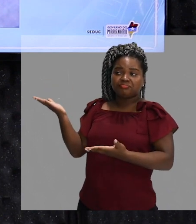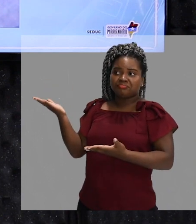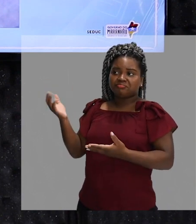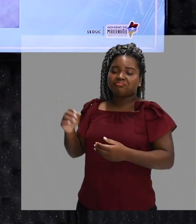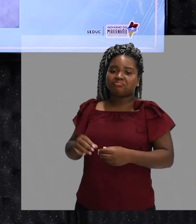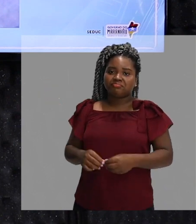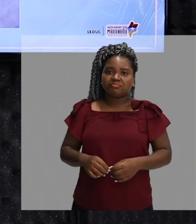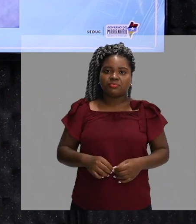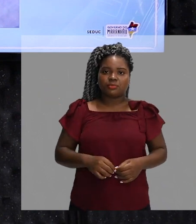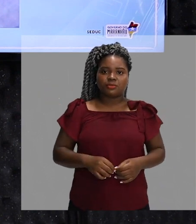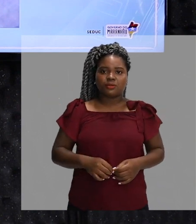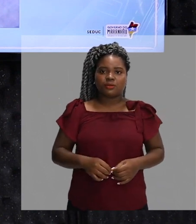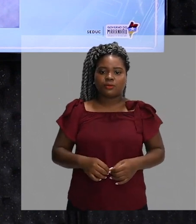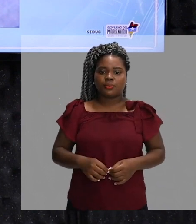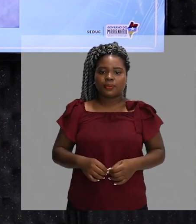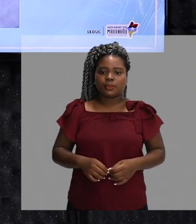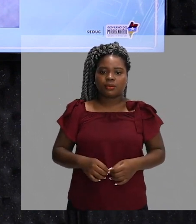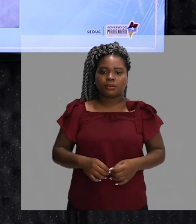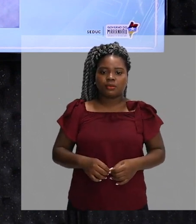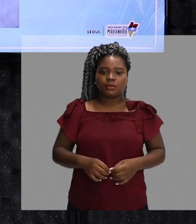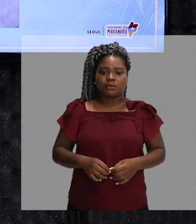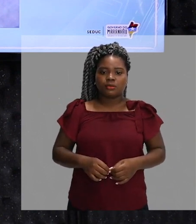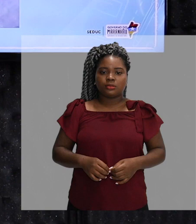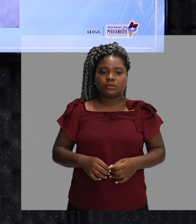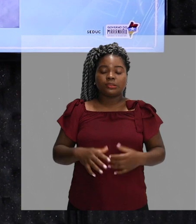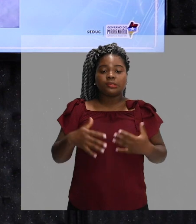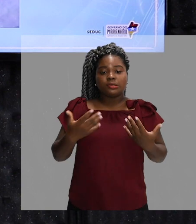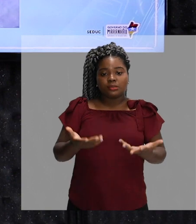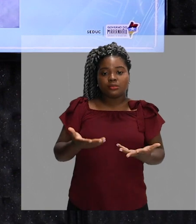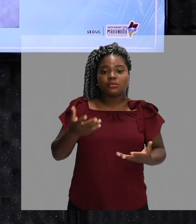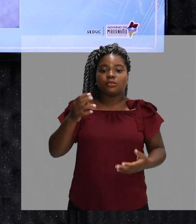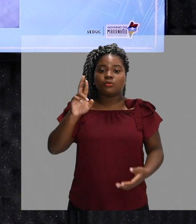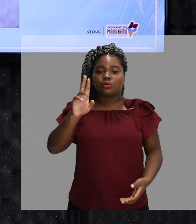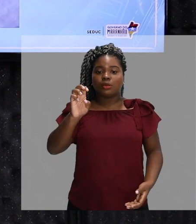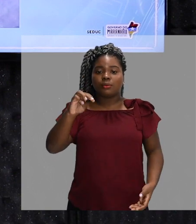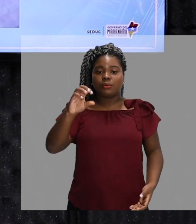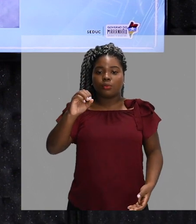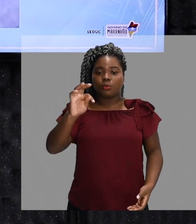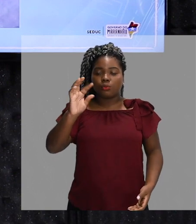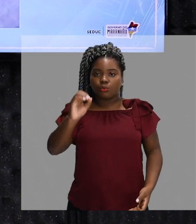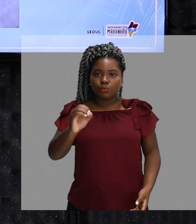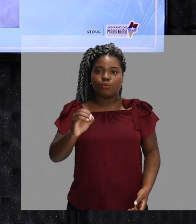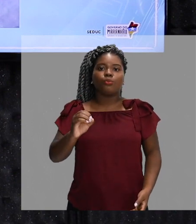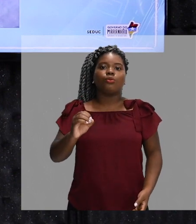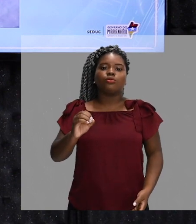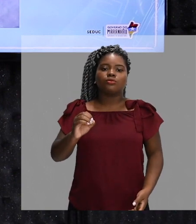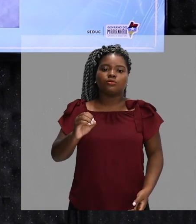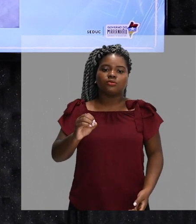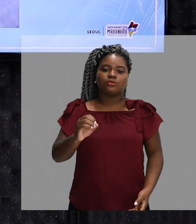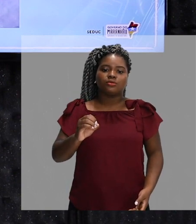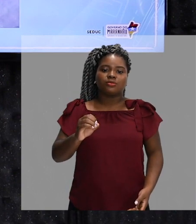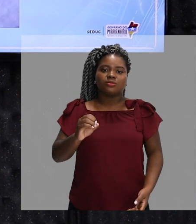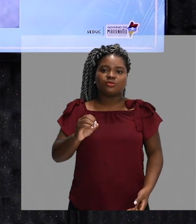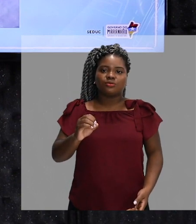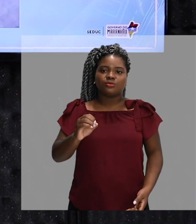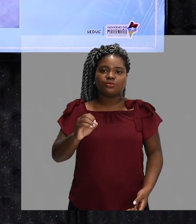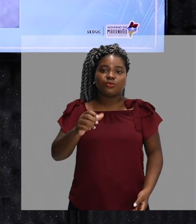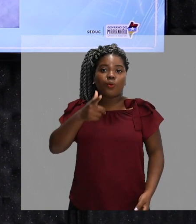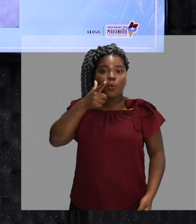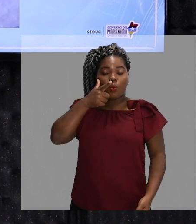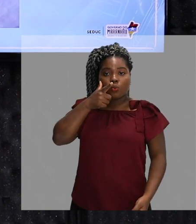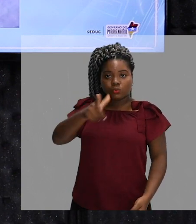a partir dessa tecnologia que é o sensoriamento remoto. Por meio dessa